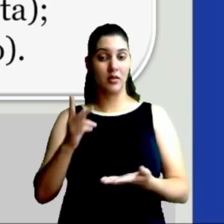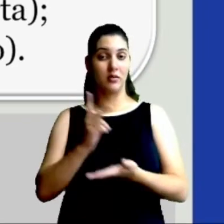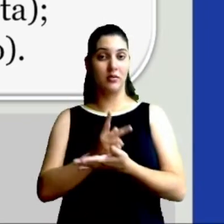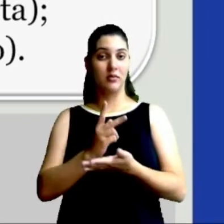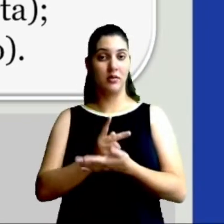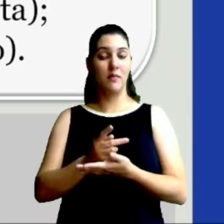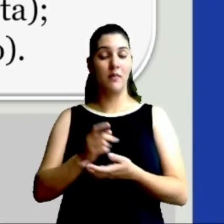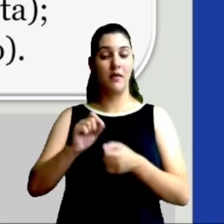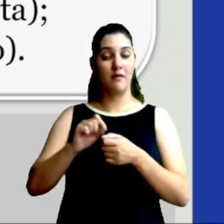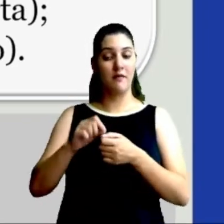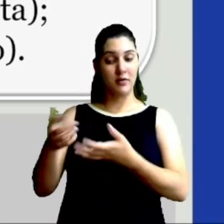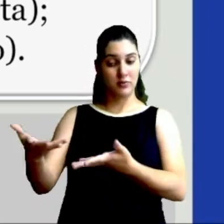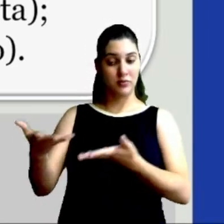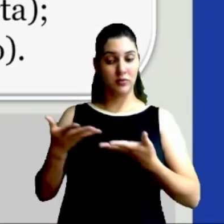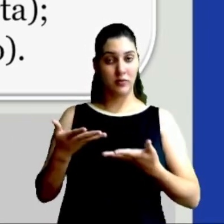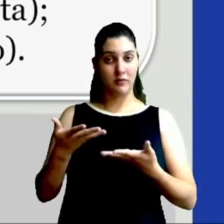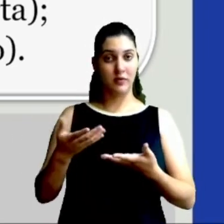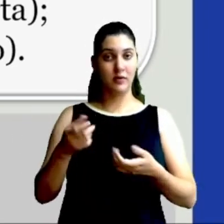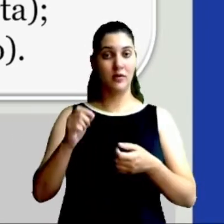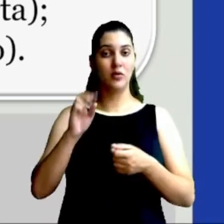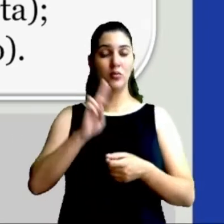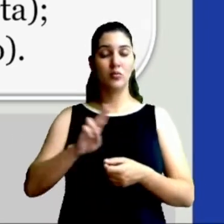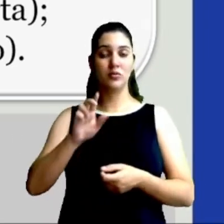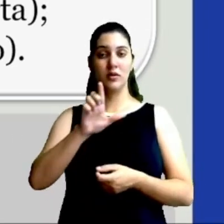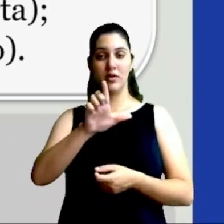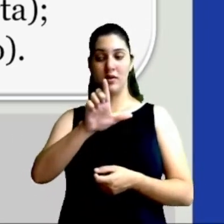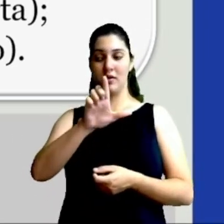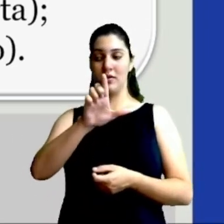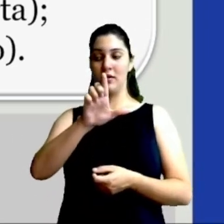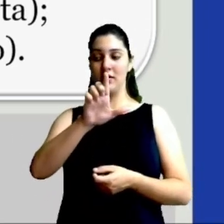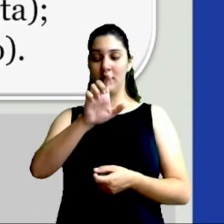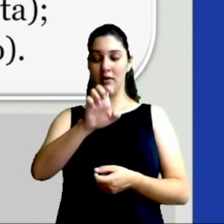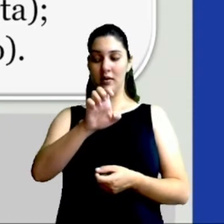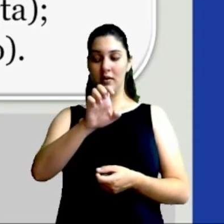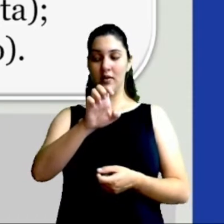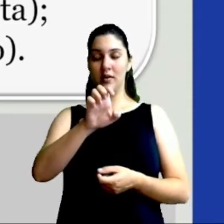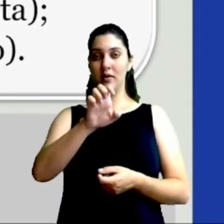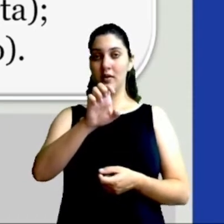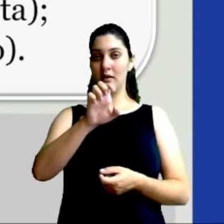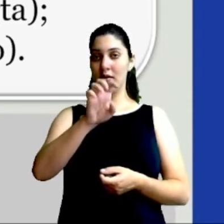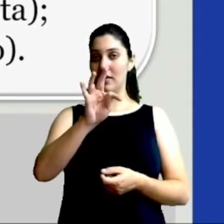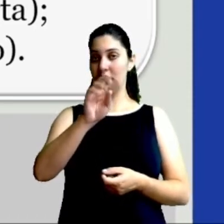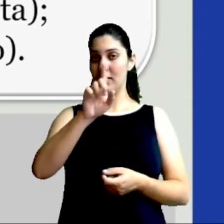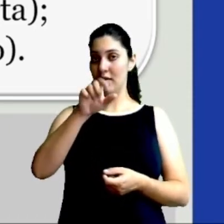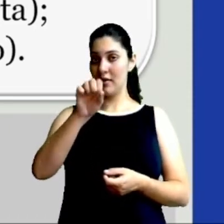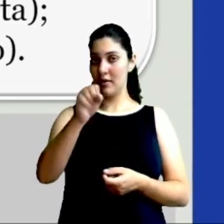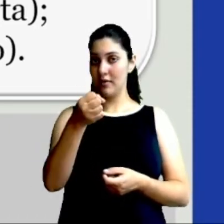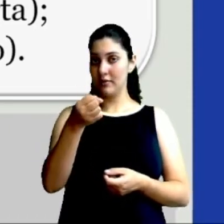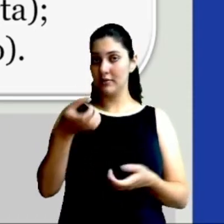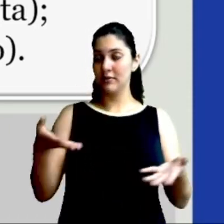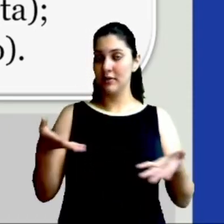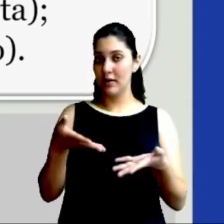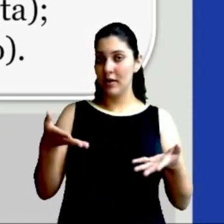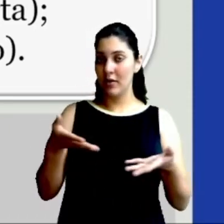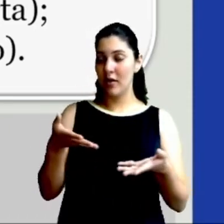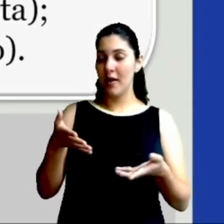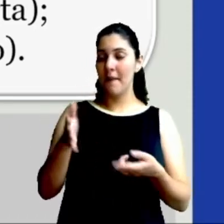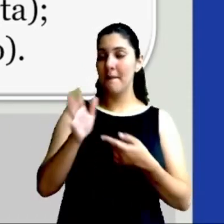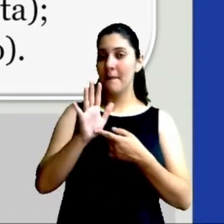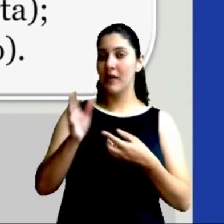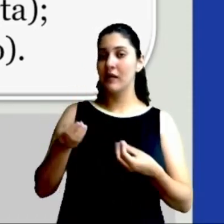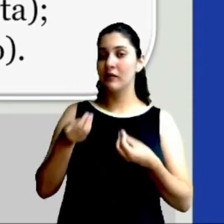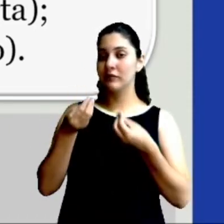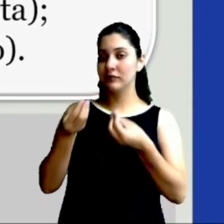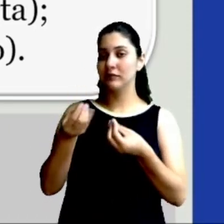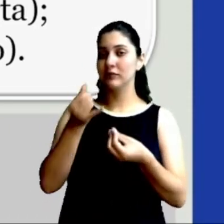vez que se faz um convite, o uso do let's é essencial, certo? Agora, e para fazer um oferecimento,